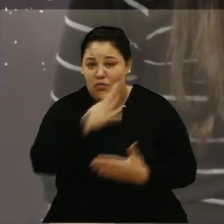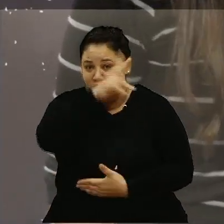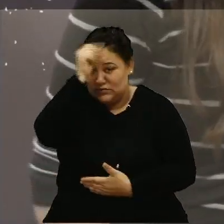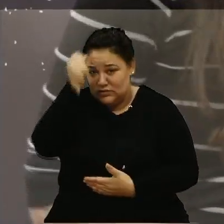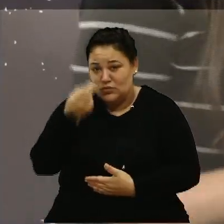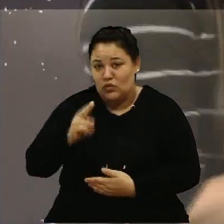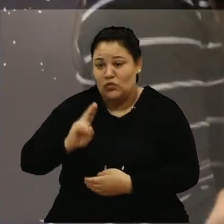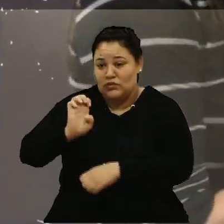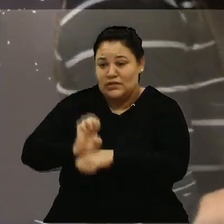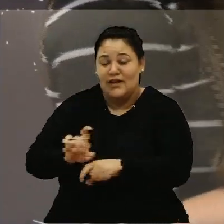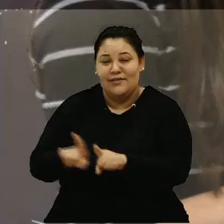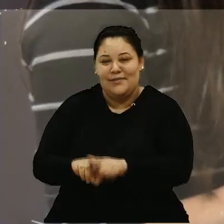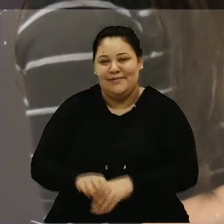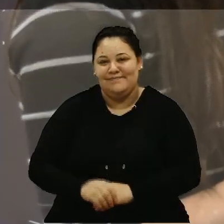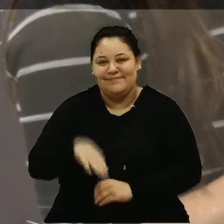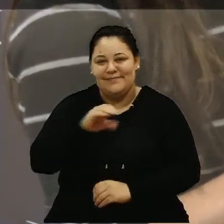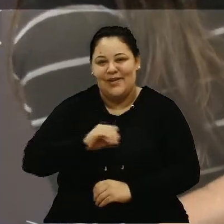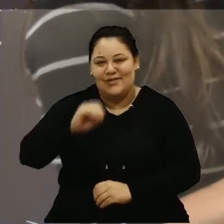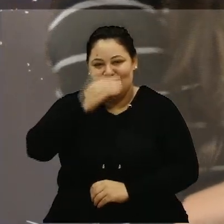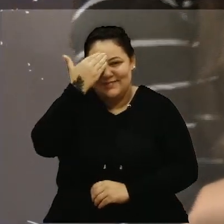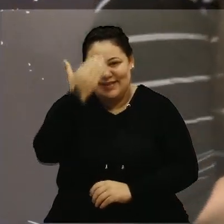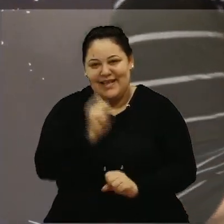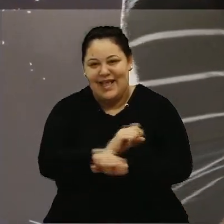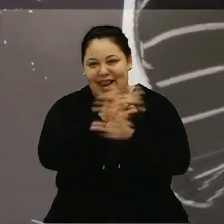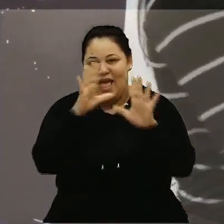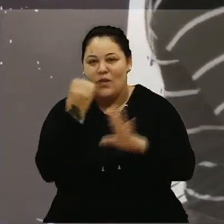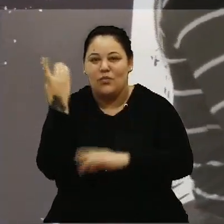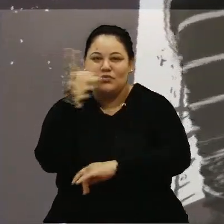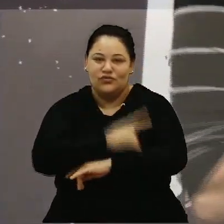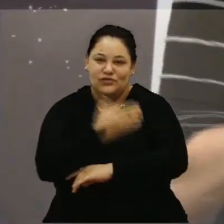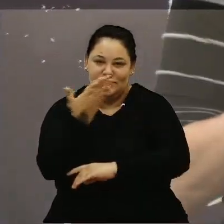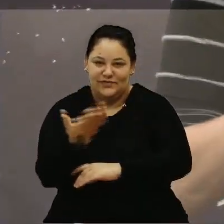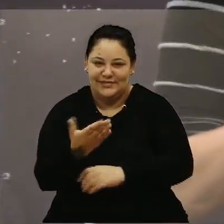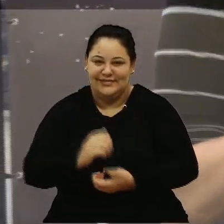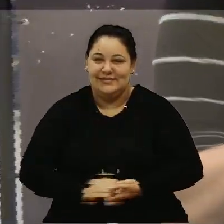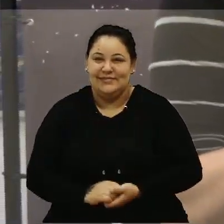Estado? Ótimo. Obrigada pelos esclarecimentos. Um bom dia para o senhor. Agora sim.